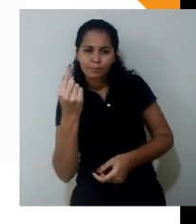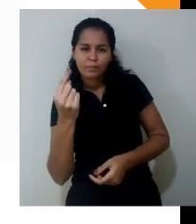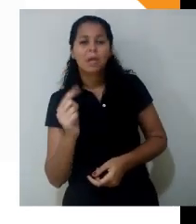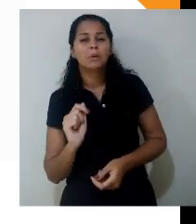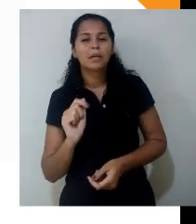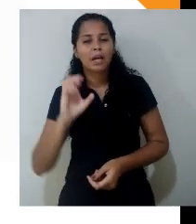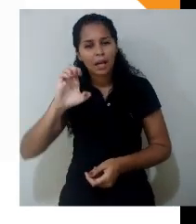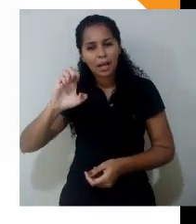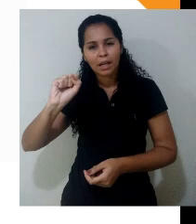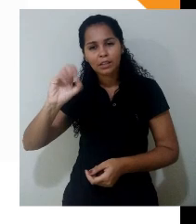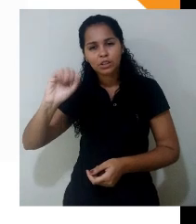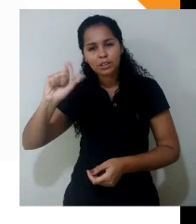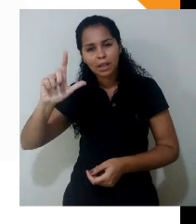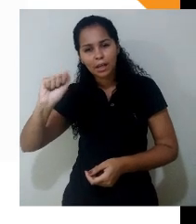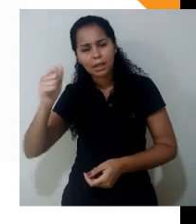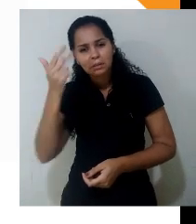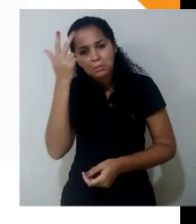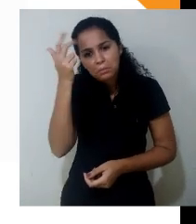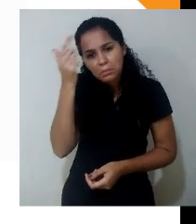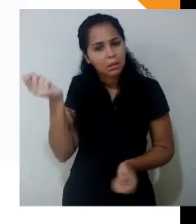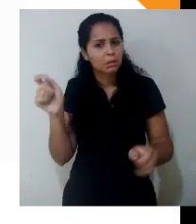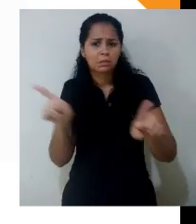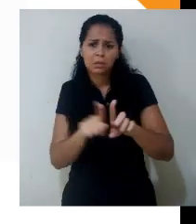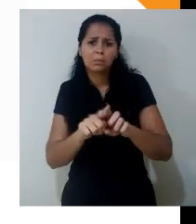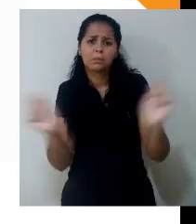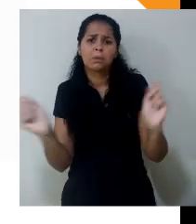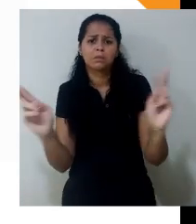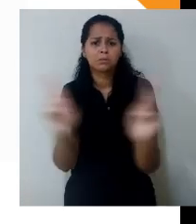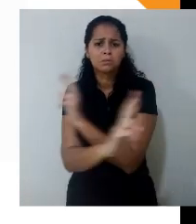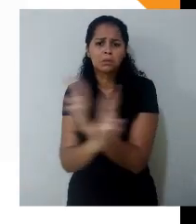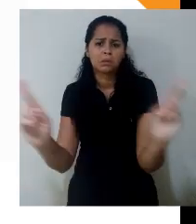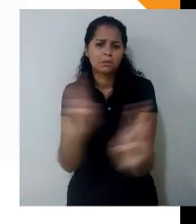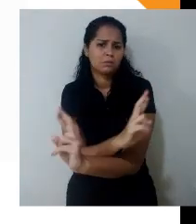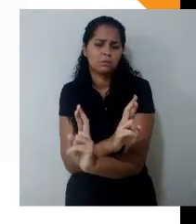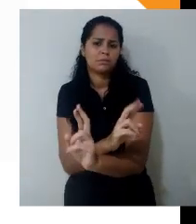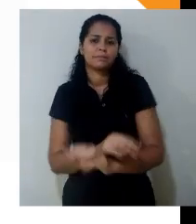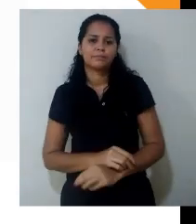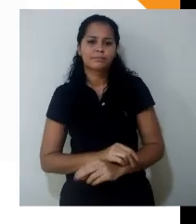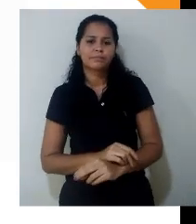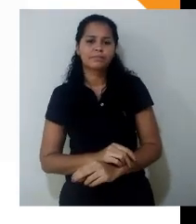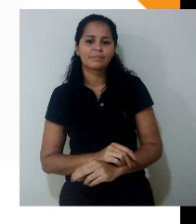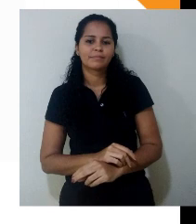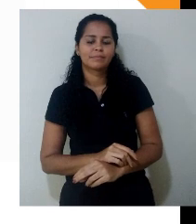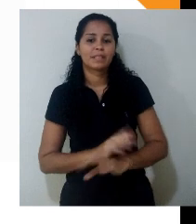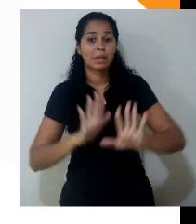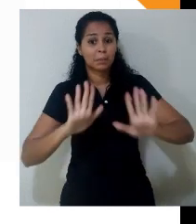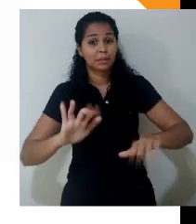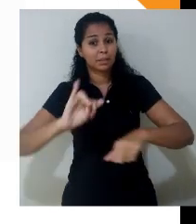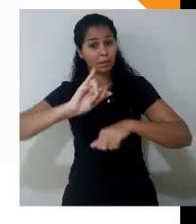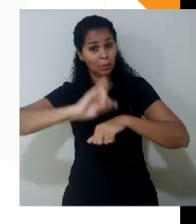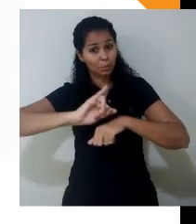natural. É uma escala também, você está relacionando duas grandezas. Só que o teu